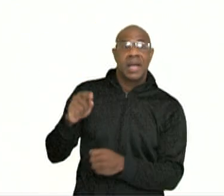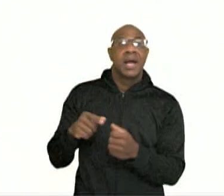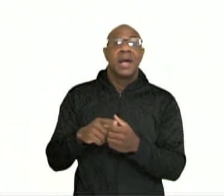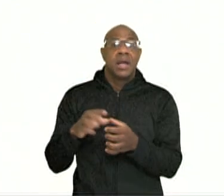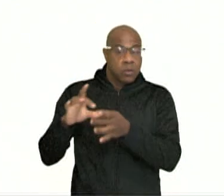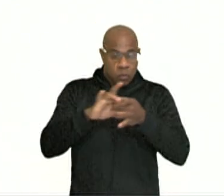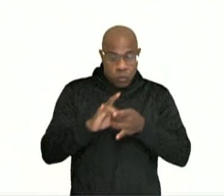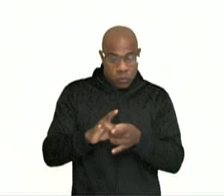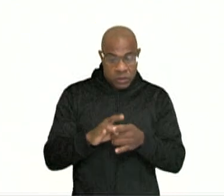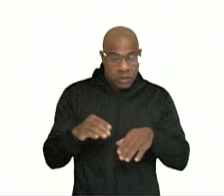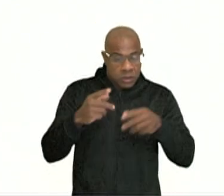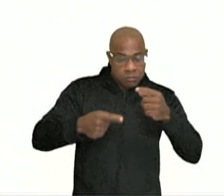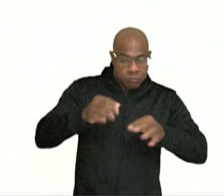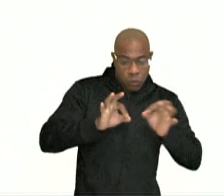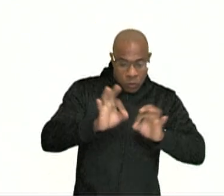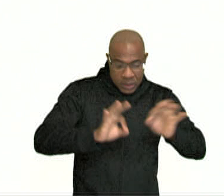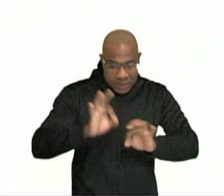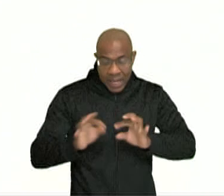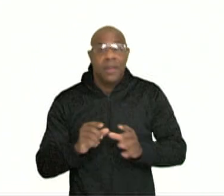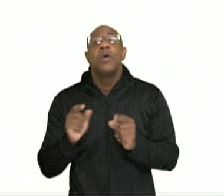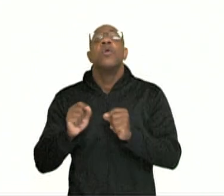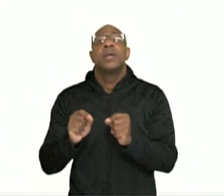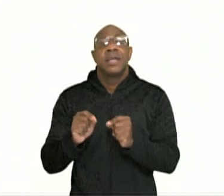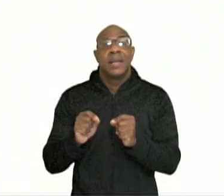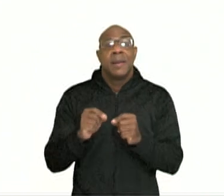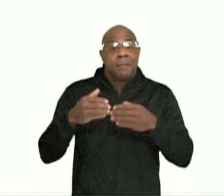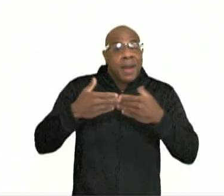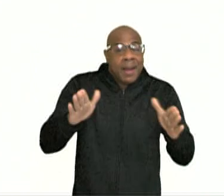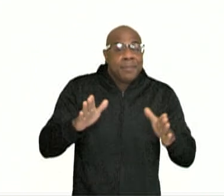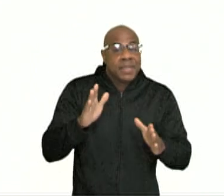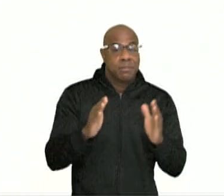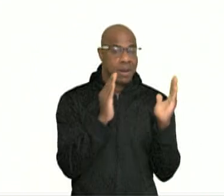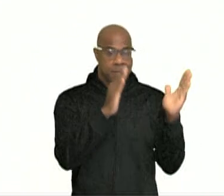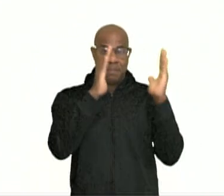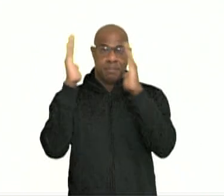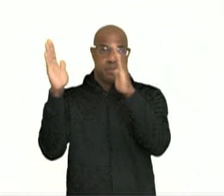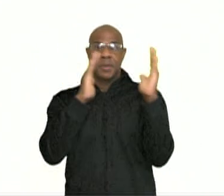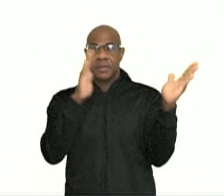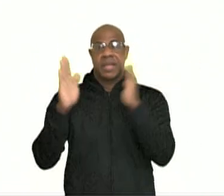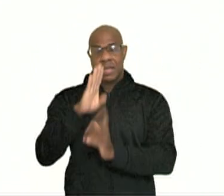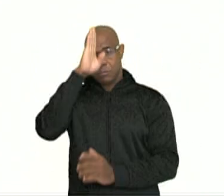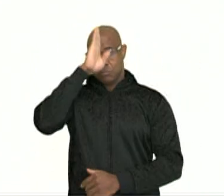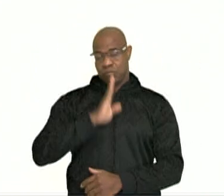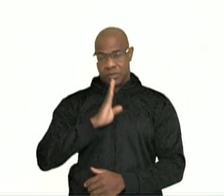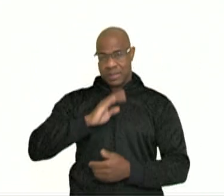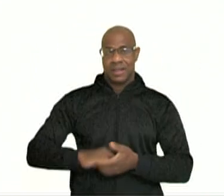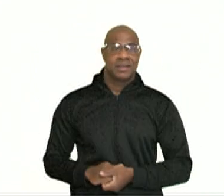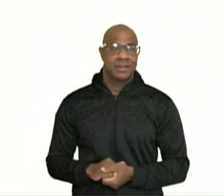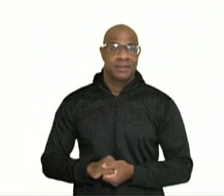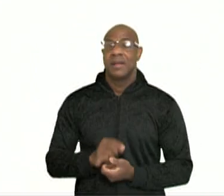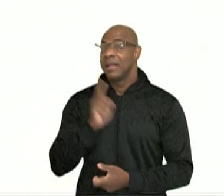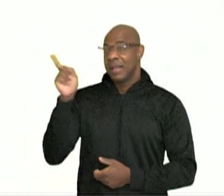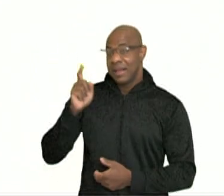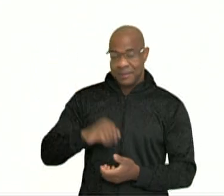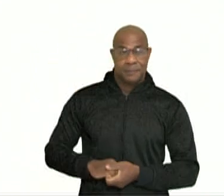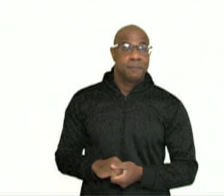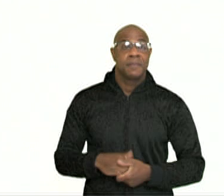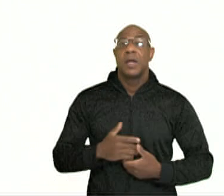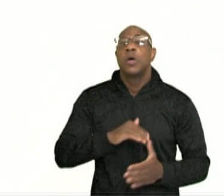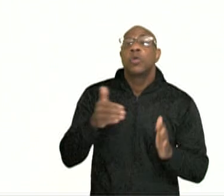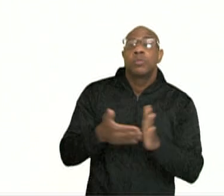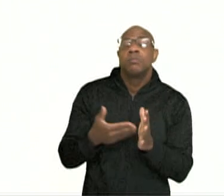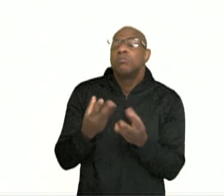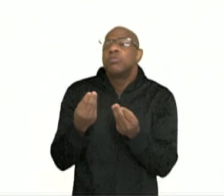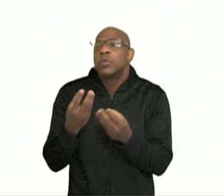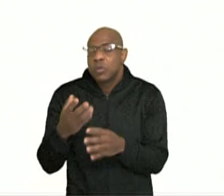os livros que eles coletaram ao longo de 7 meses, limpando a capital turca. Ao todo, milhares de